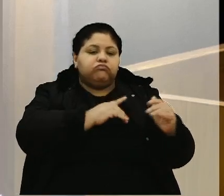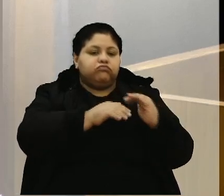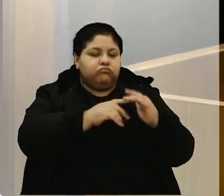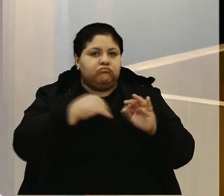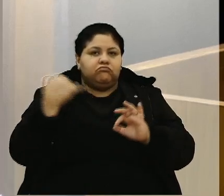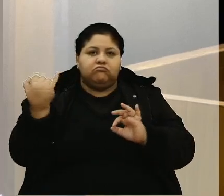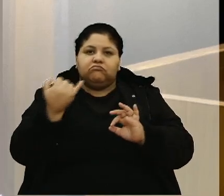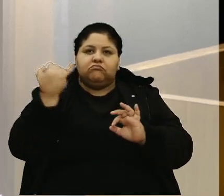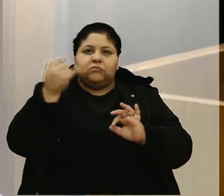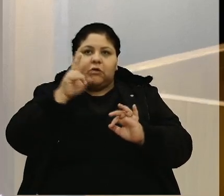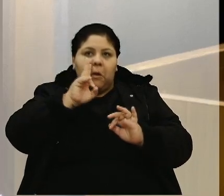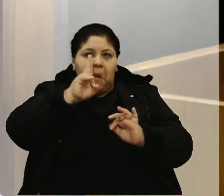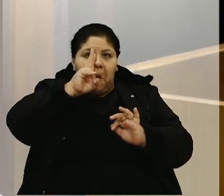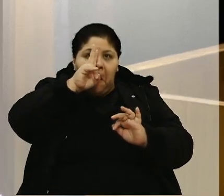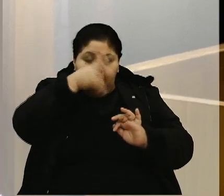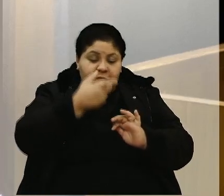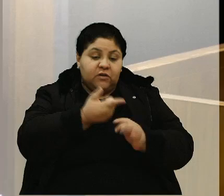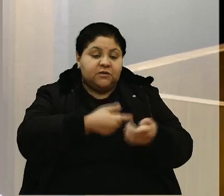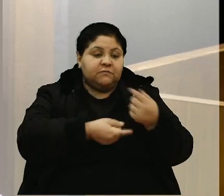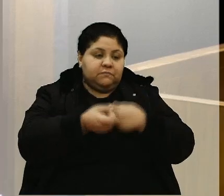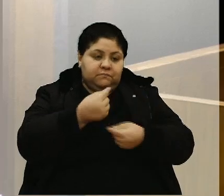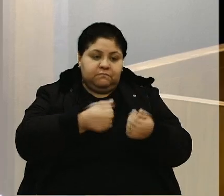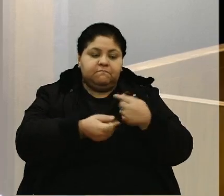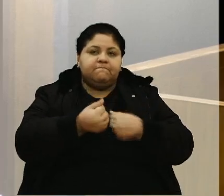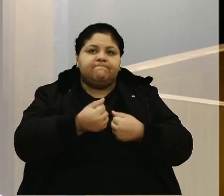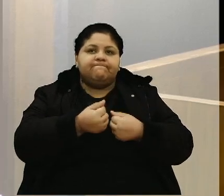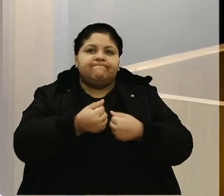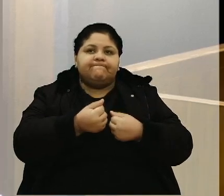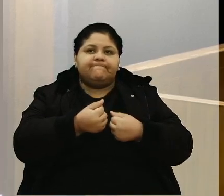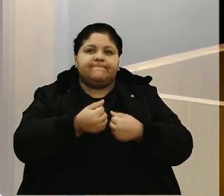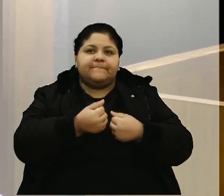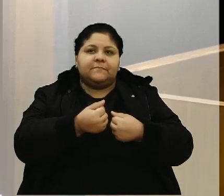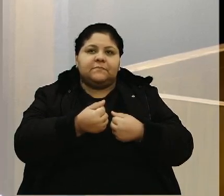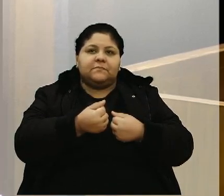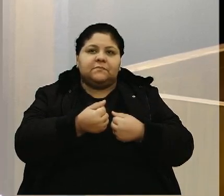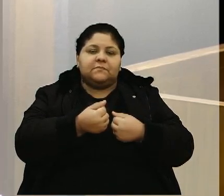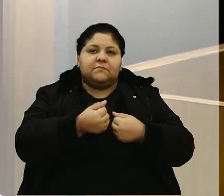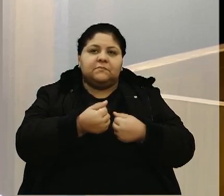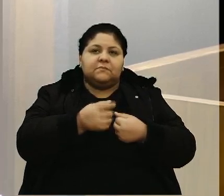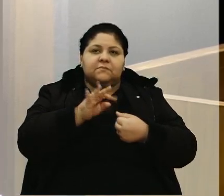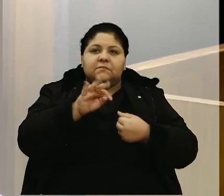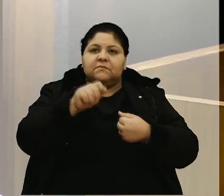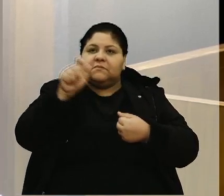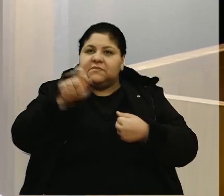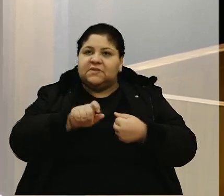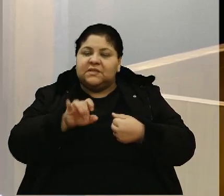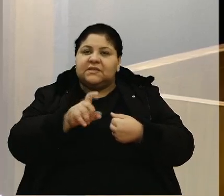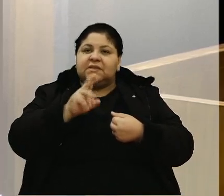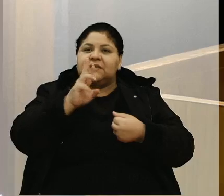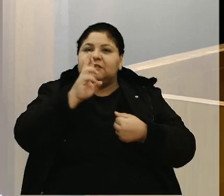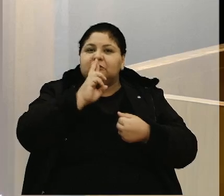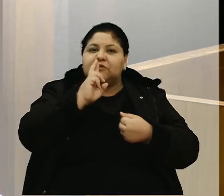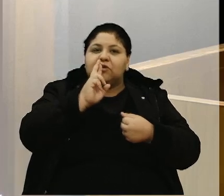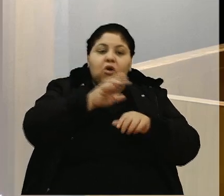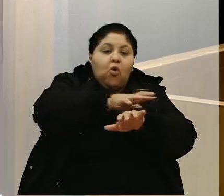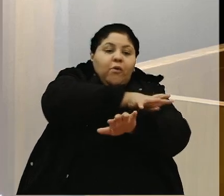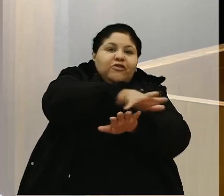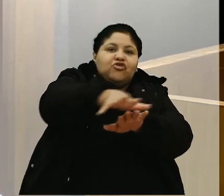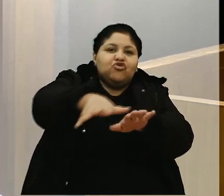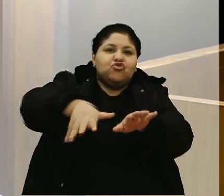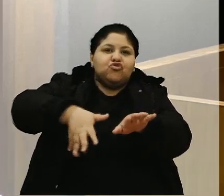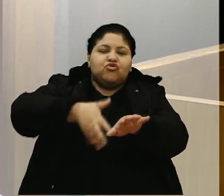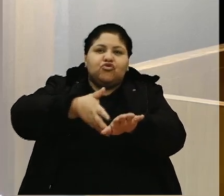importante que fortalece a economia, né, que é a questão de táxis, restaurantes. O entorno ali do Salgado Filho